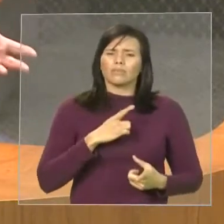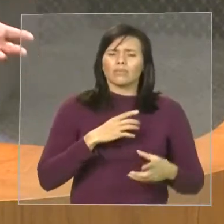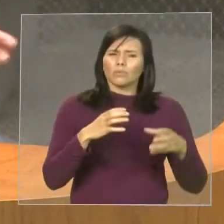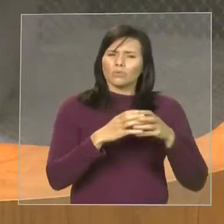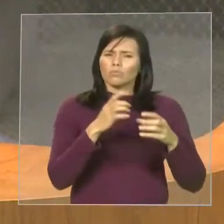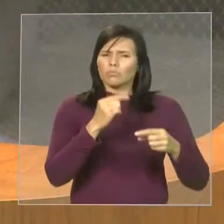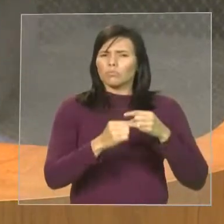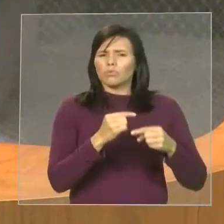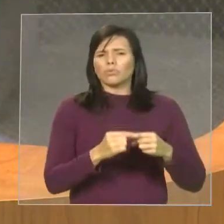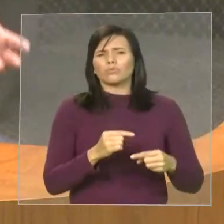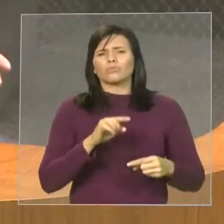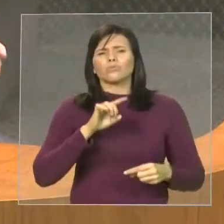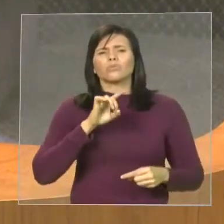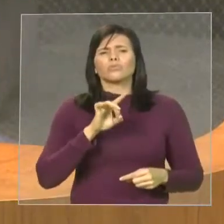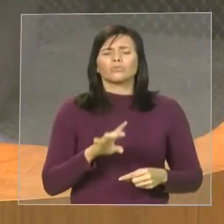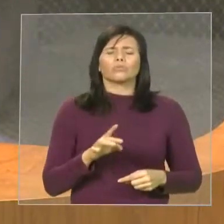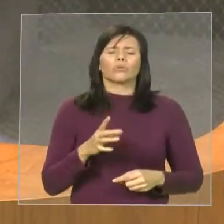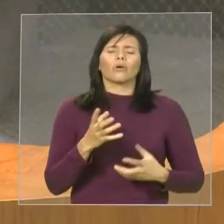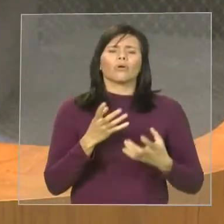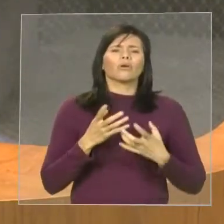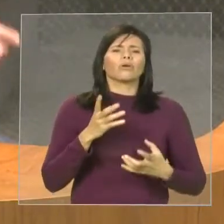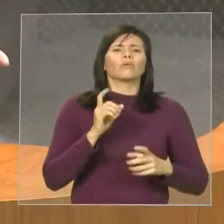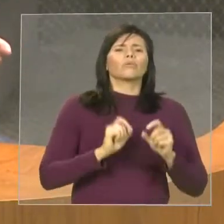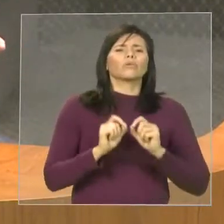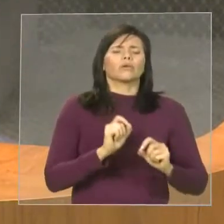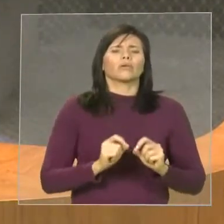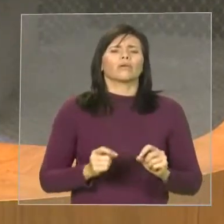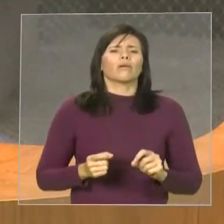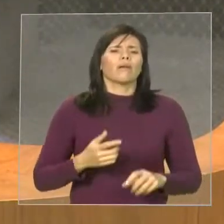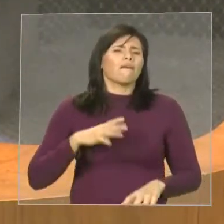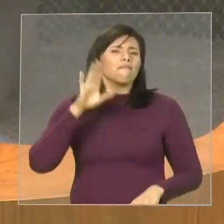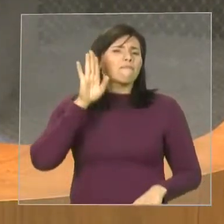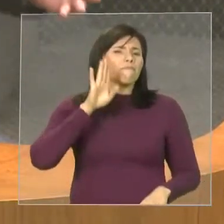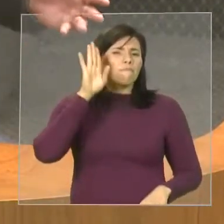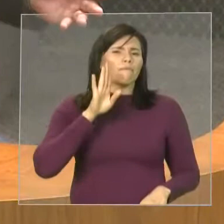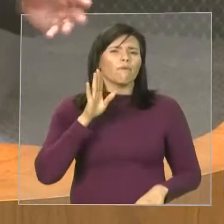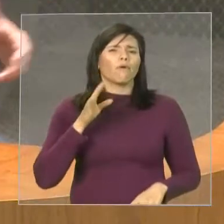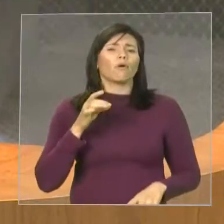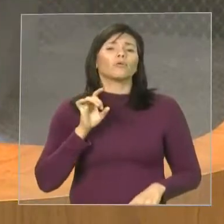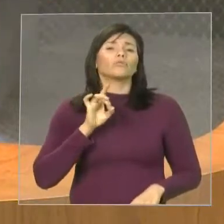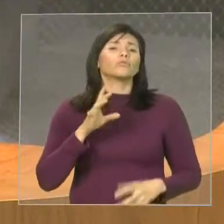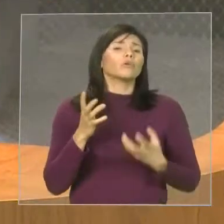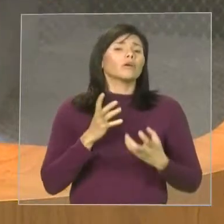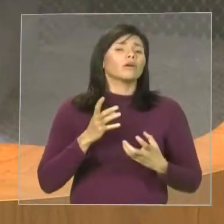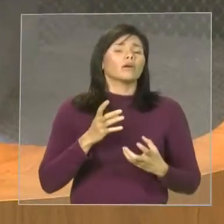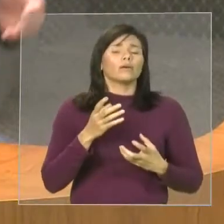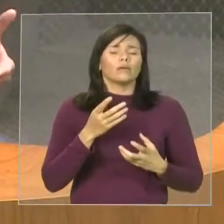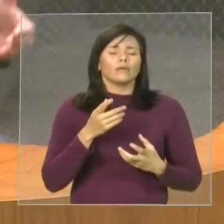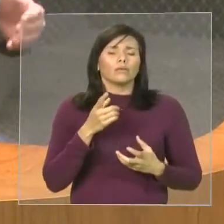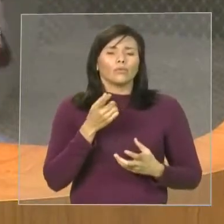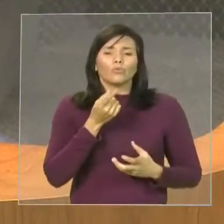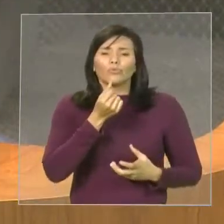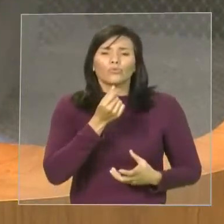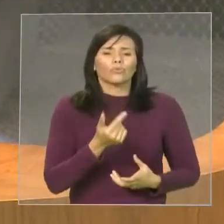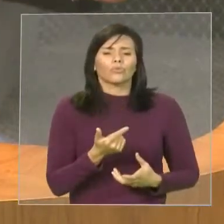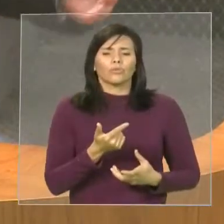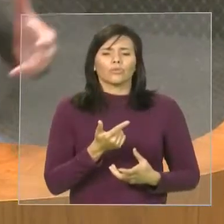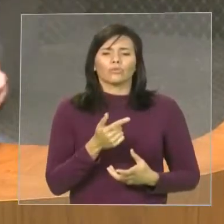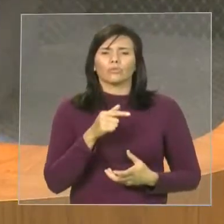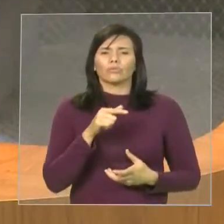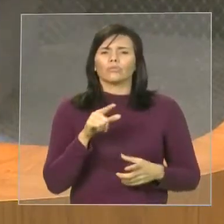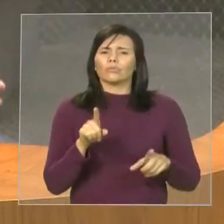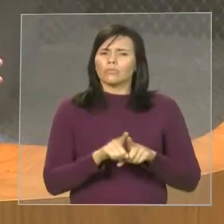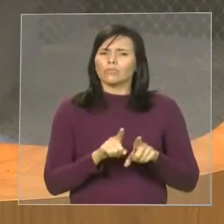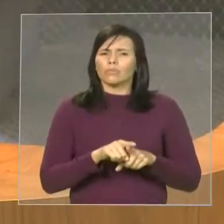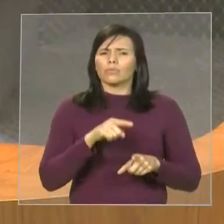para fazer negócio eleitoral, que não defendem nenhuma bandeira, que na época da campanha eleitoral eles até vendem sua legenda por tempo de